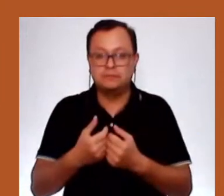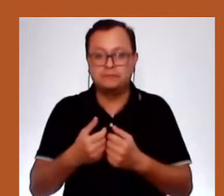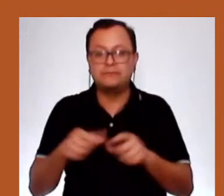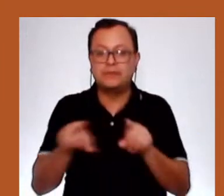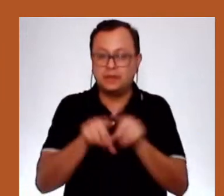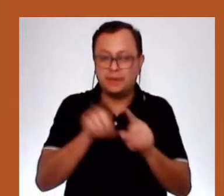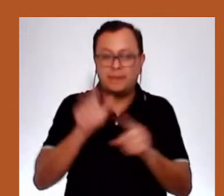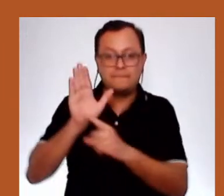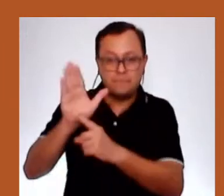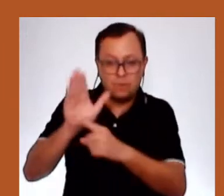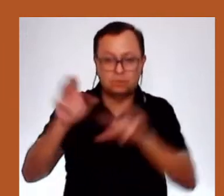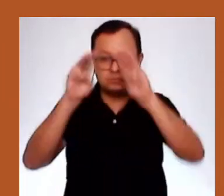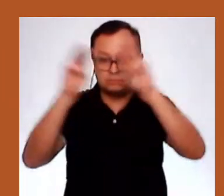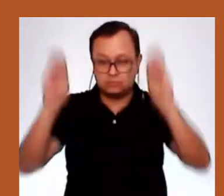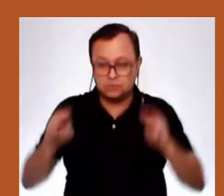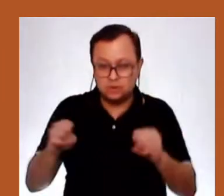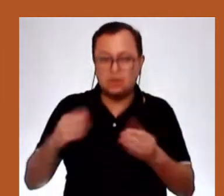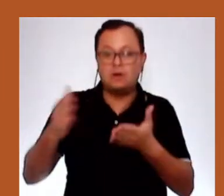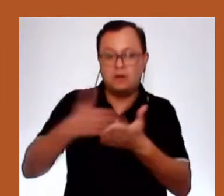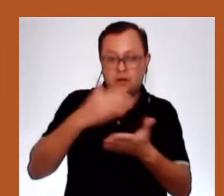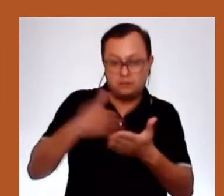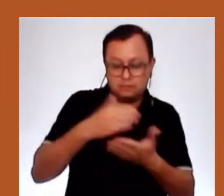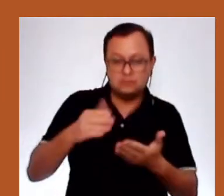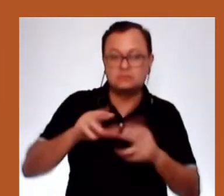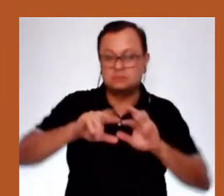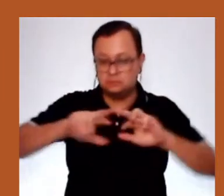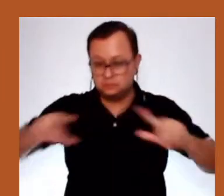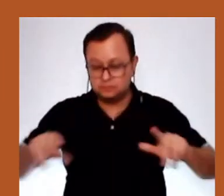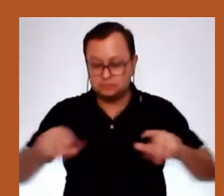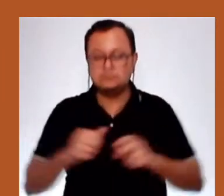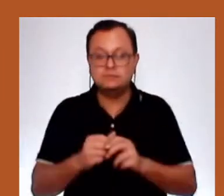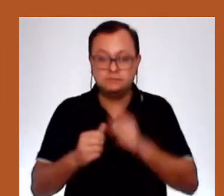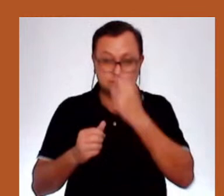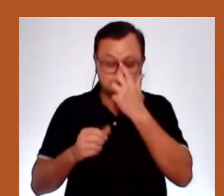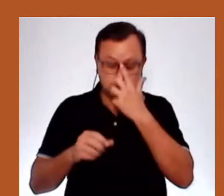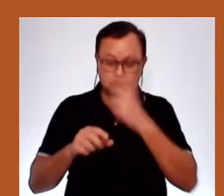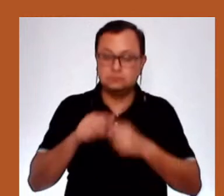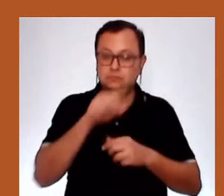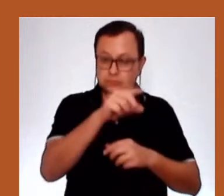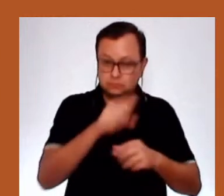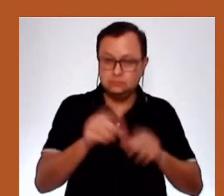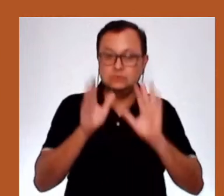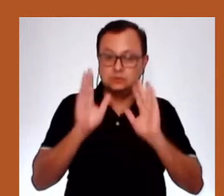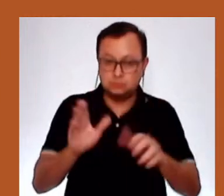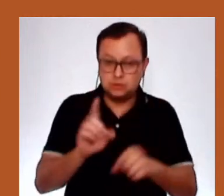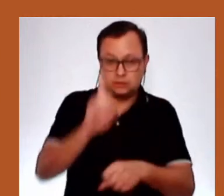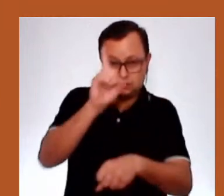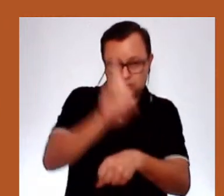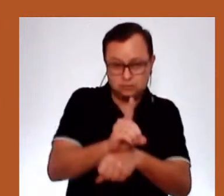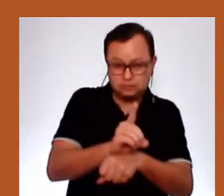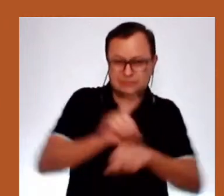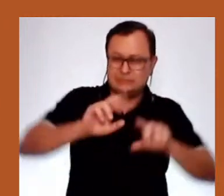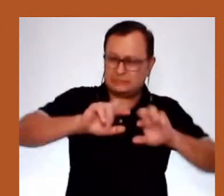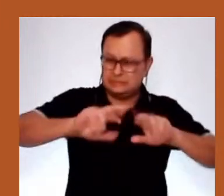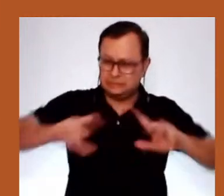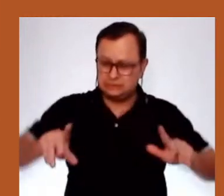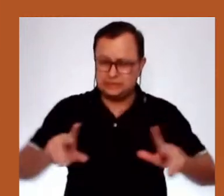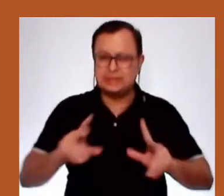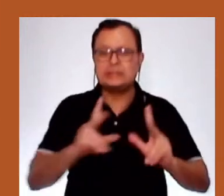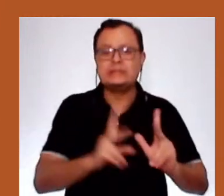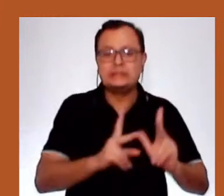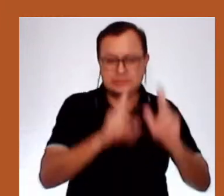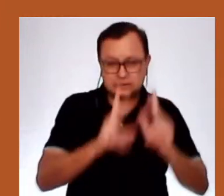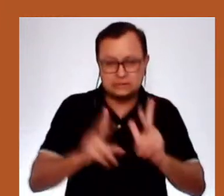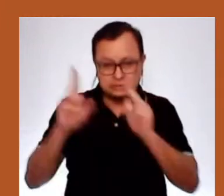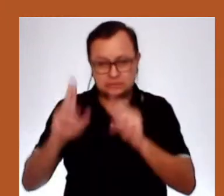exposições, livros e revista. No campo audiovisual, recebeu e dirigiu e roteirizou projetos diversos, como séries televisivas,